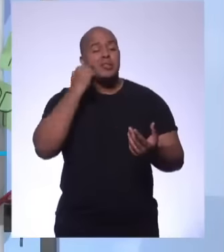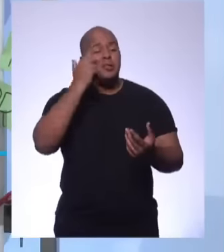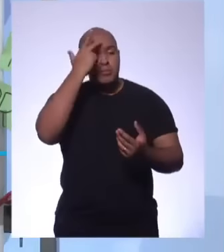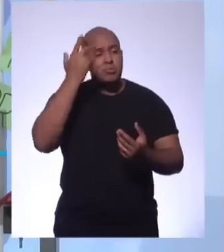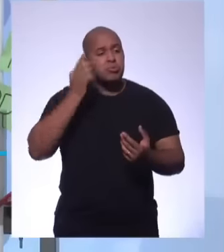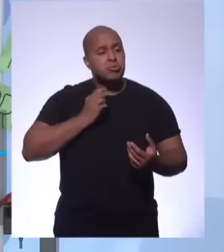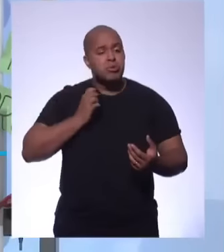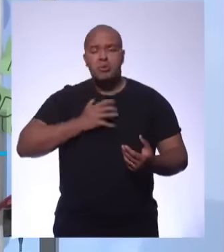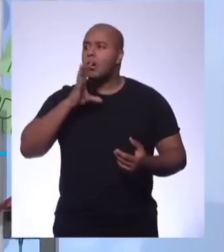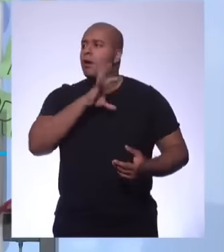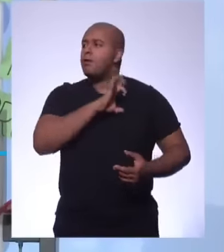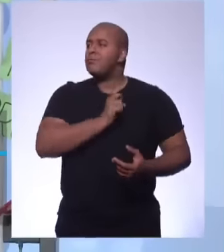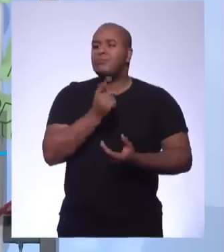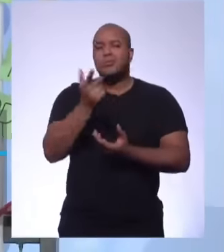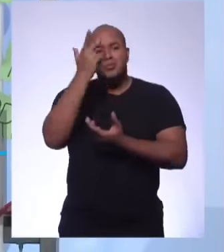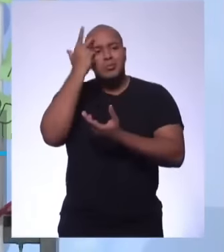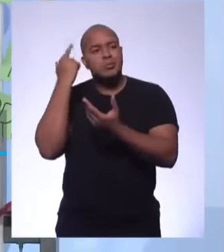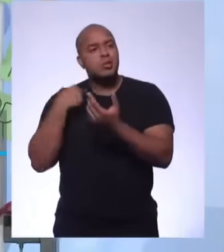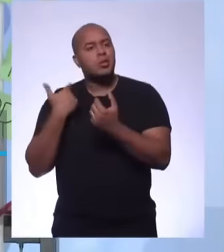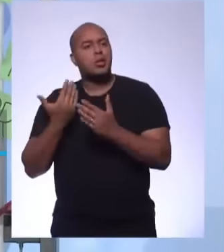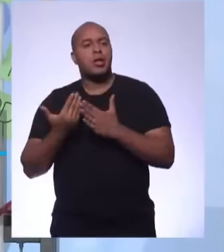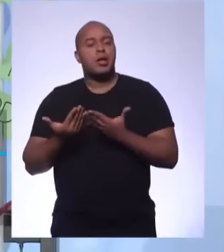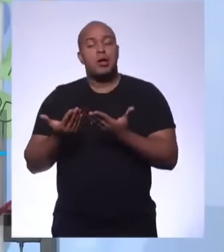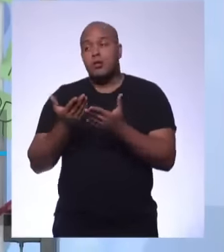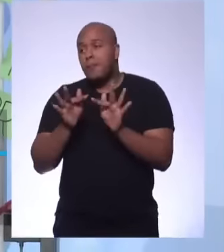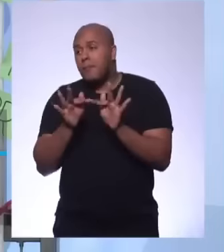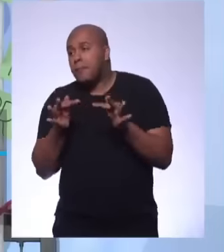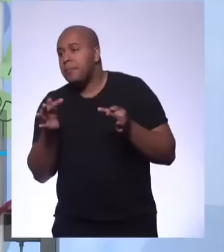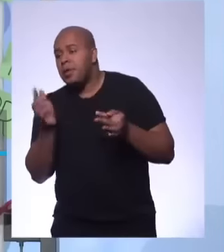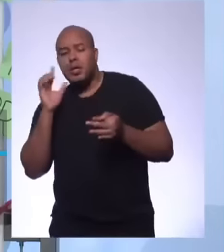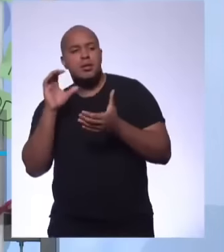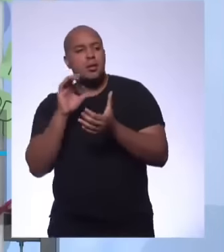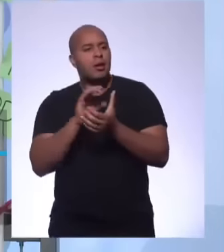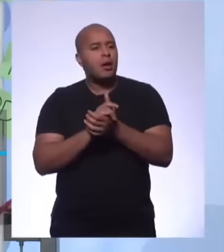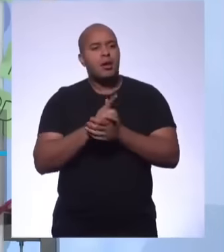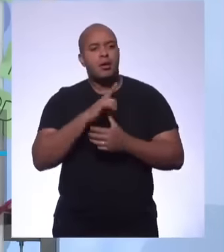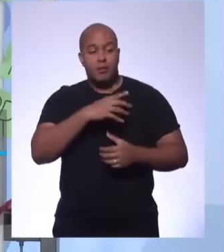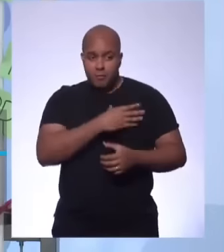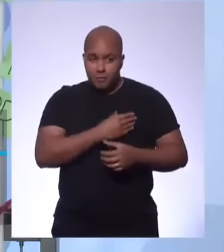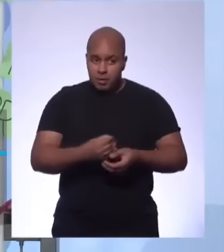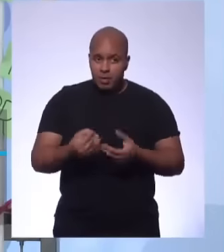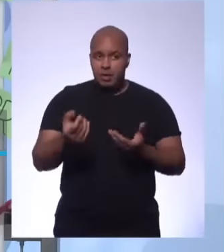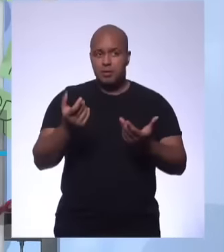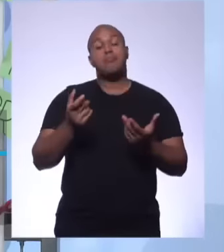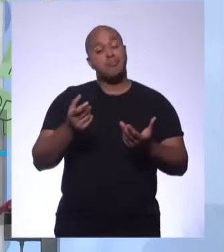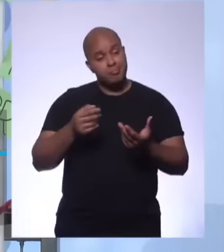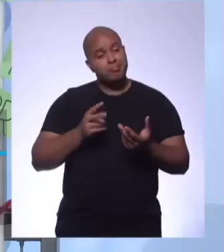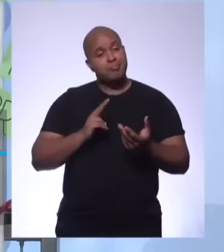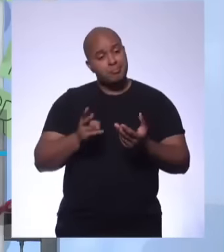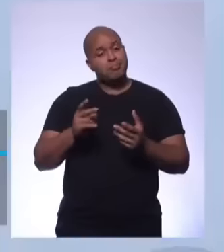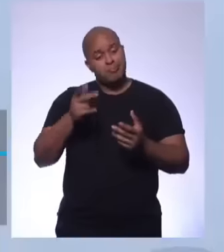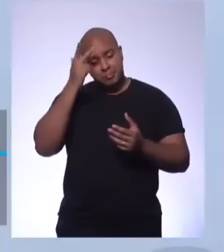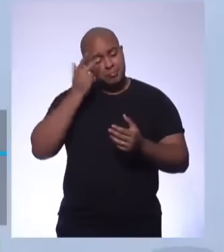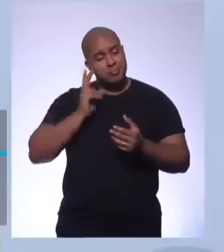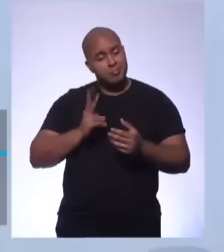se apaixona por uma camponesa e os dois se casam e têm filhos? Os filhos serão camponeses, está